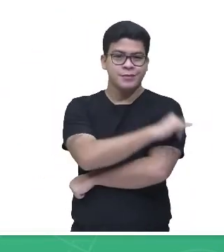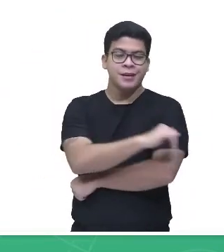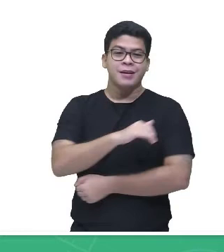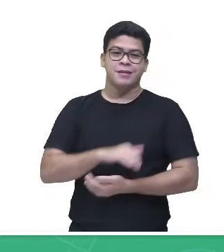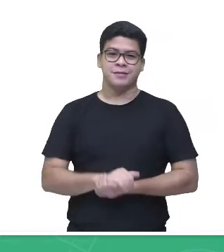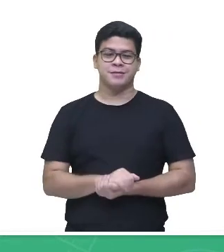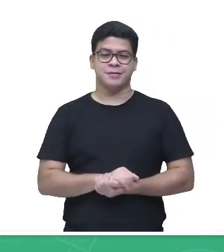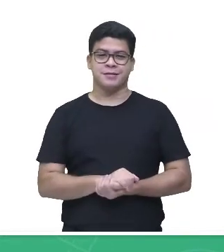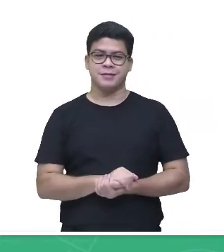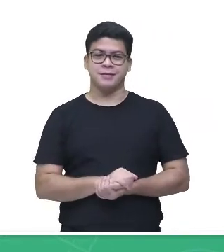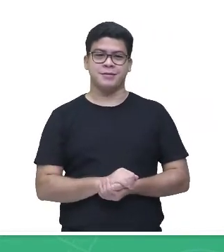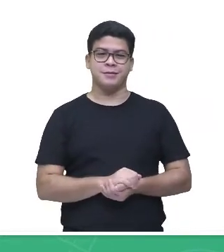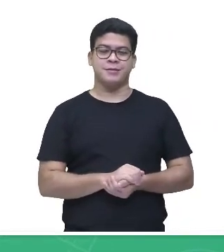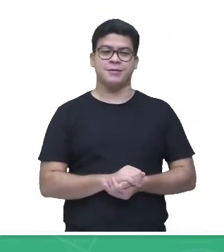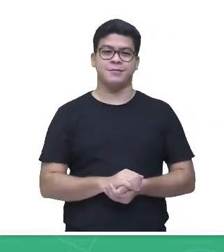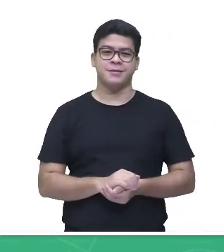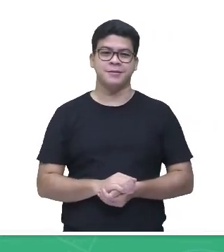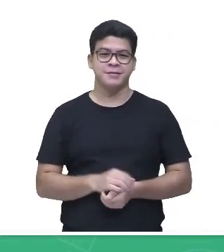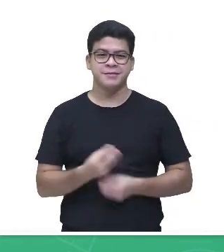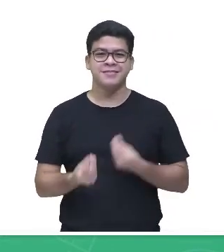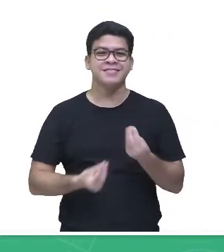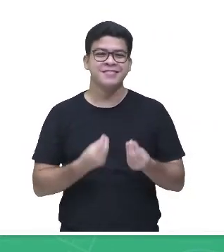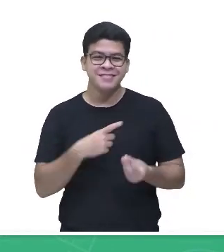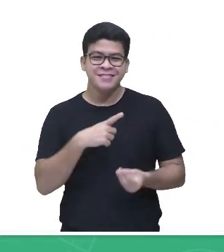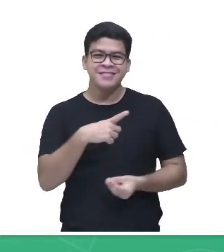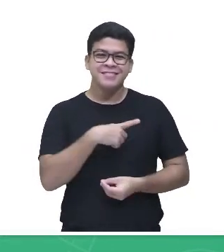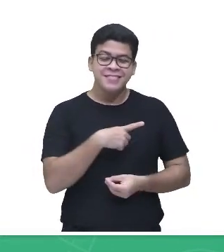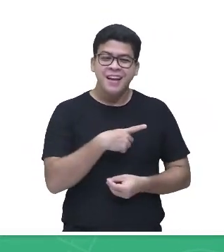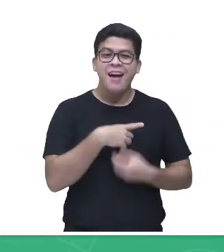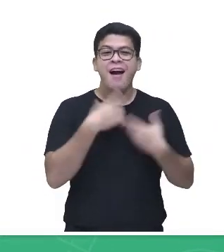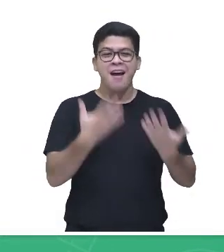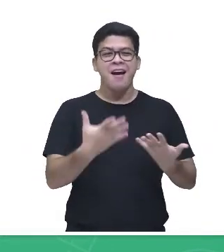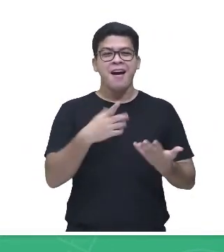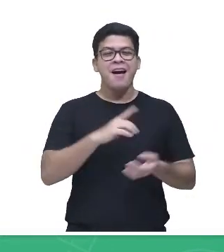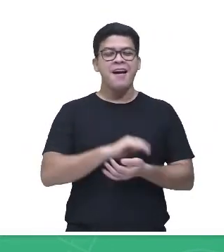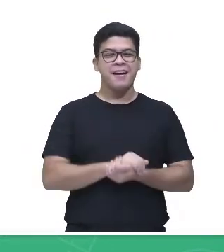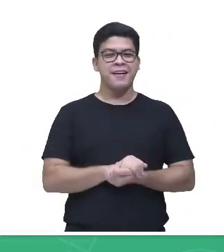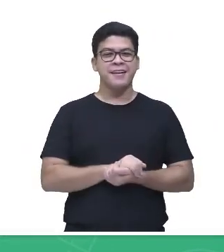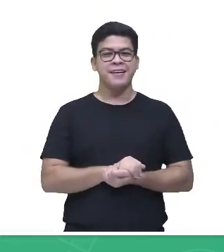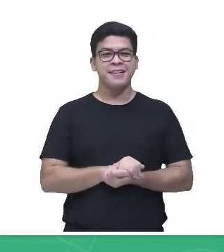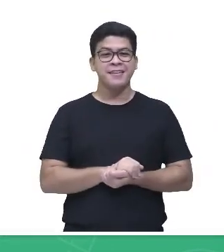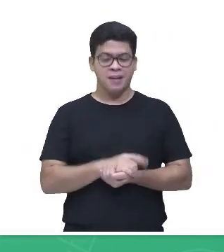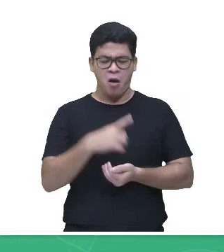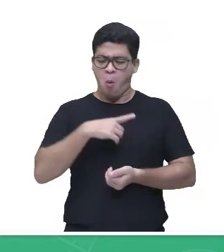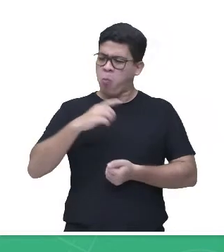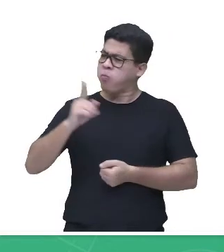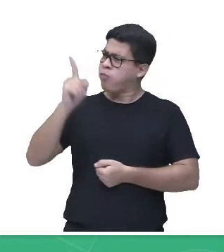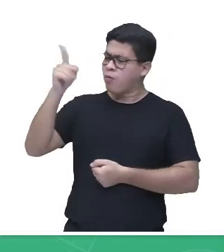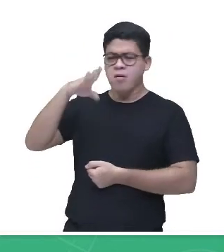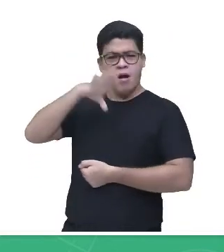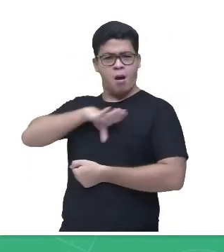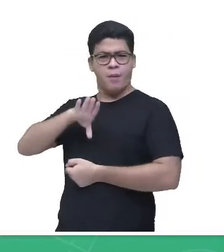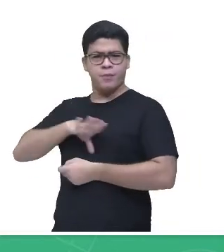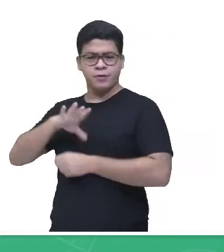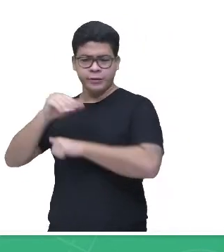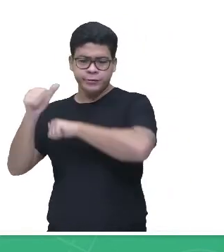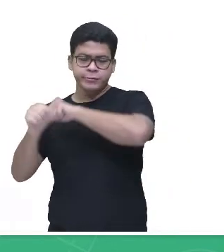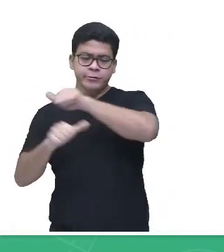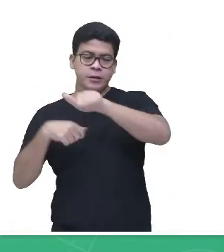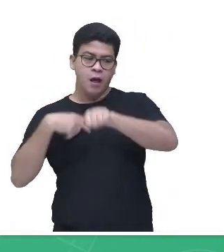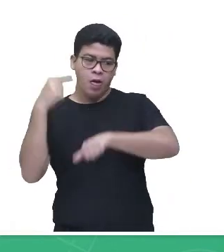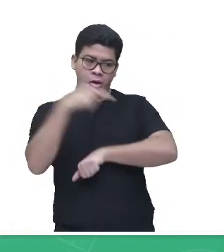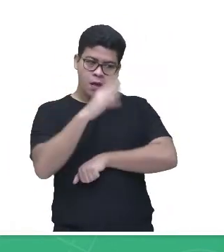começa a perceber que ele vai, através dessas companhias de comércio, alavancar Portugal dentro da sua colônia Brasil, principalmente. Tá